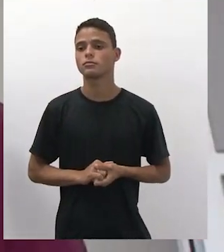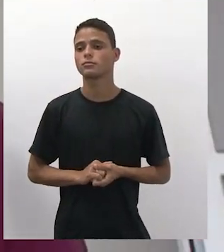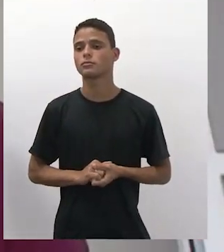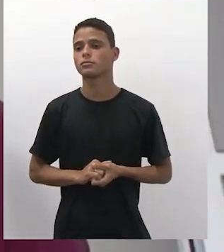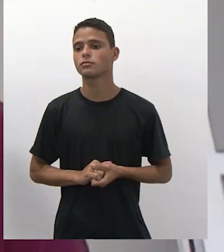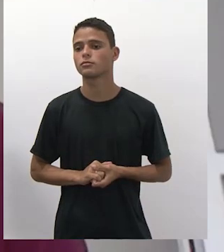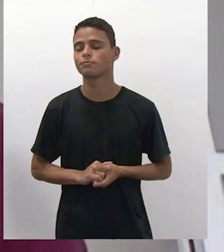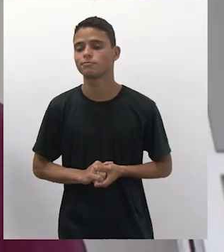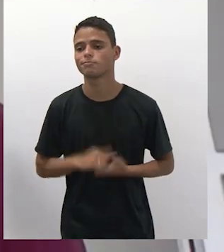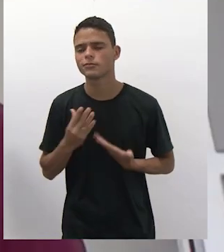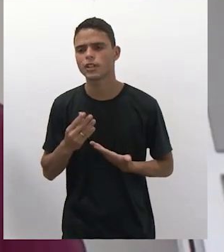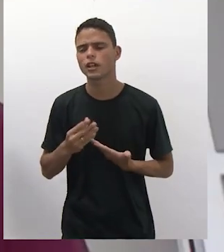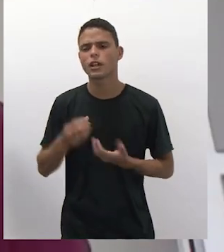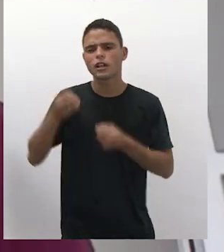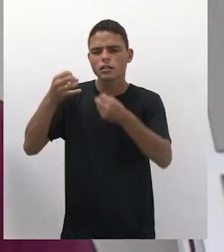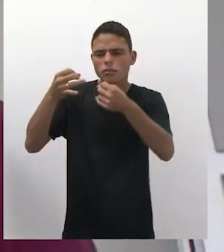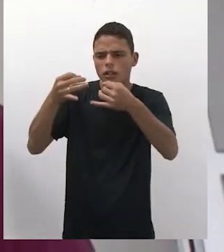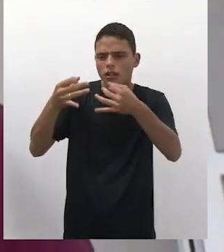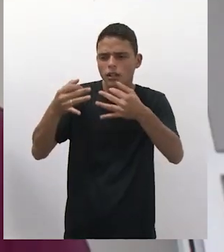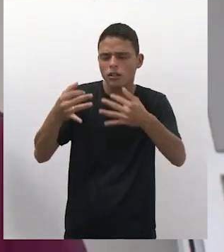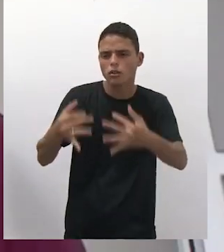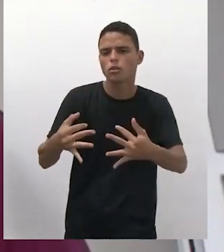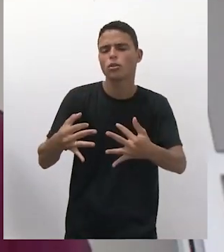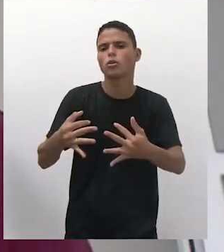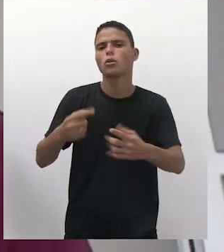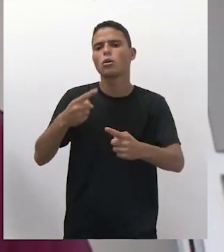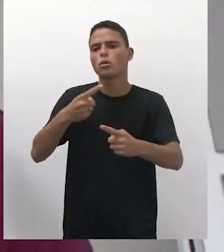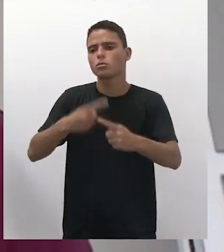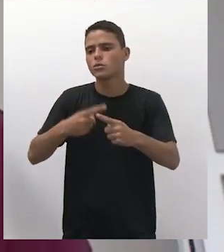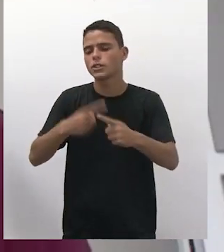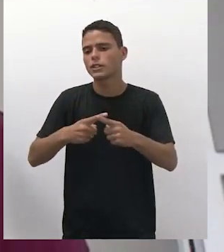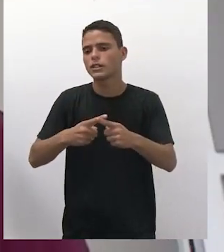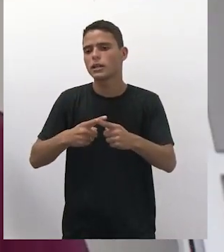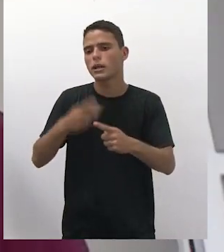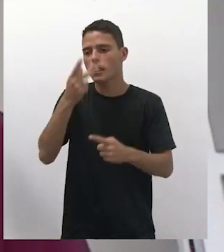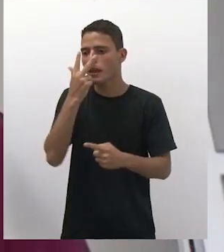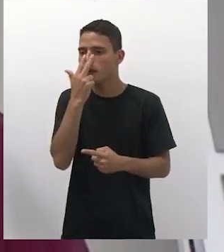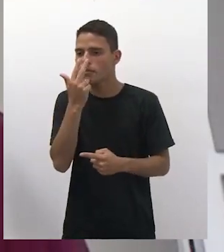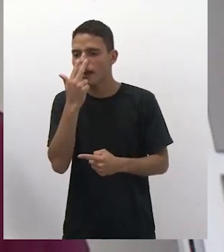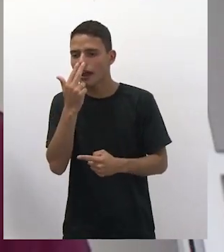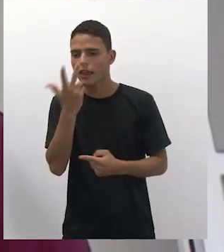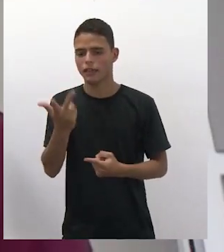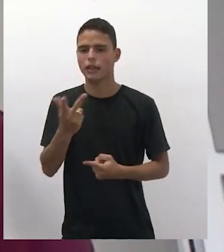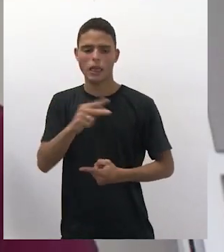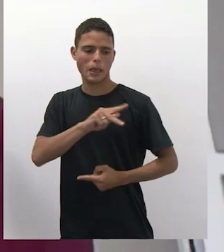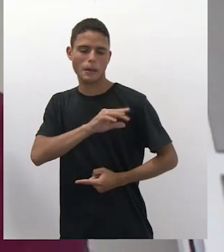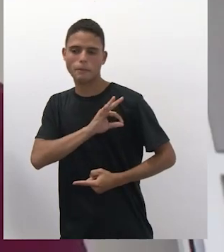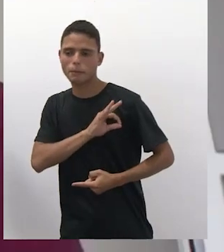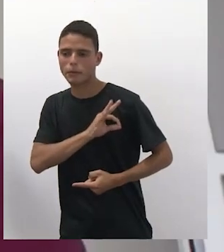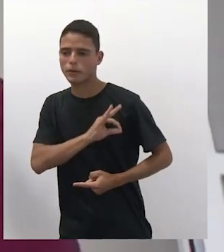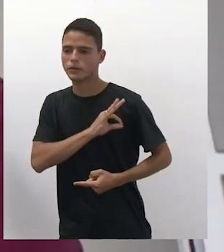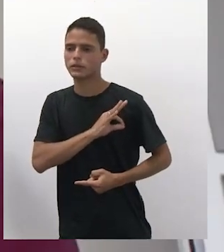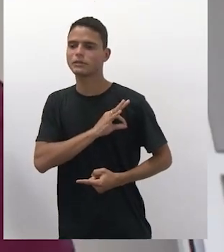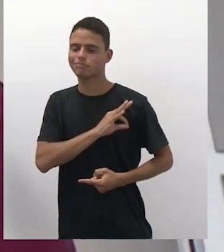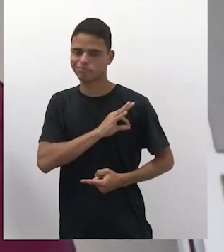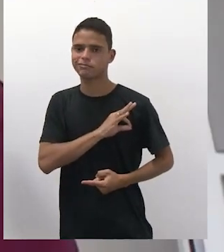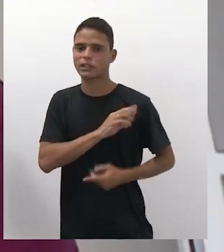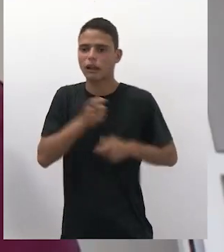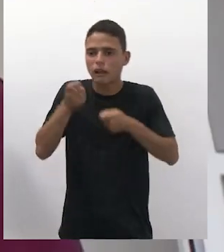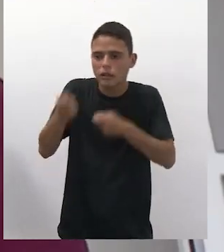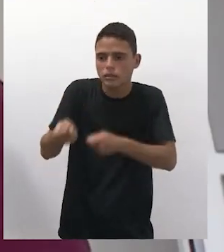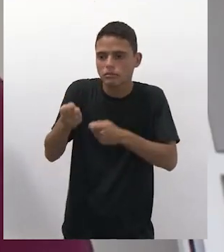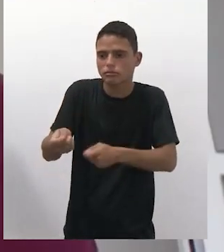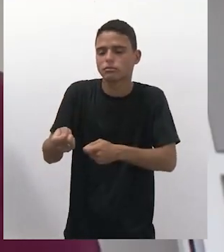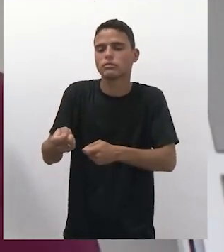chamar depoimento, porque depoimento parece uma coisa policial, uma coisa assim muito marcada por